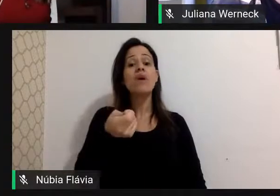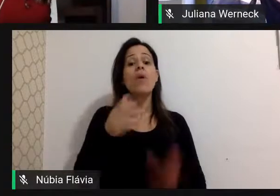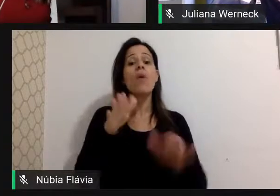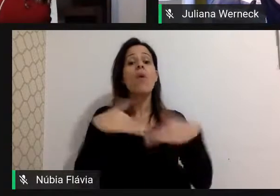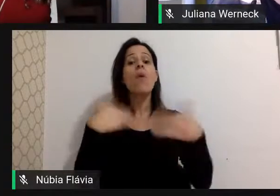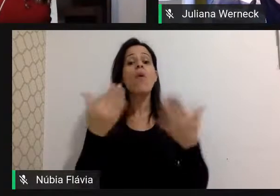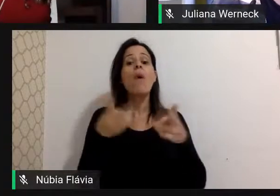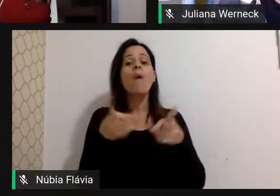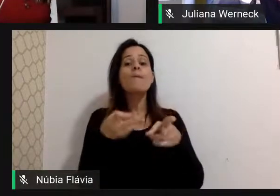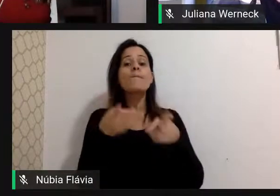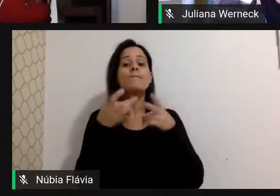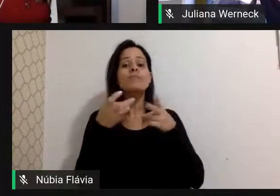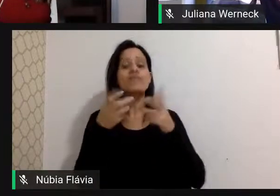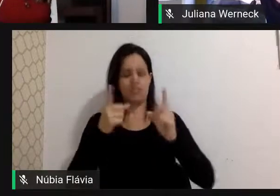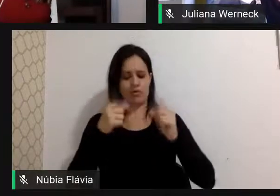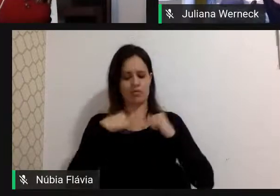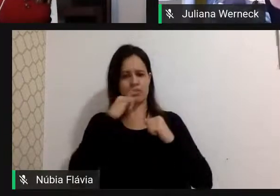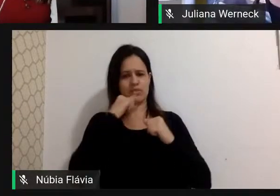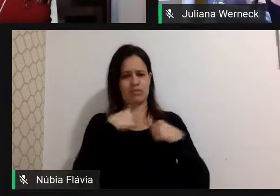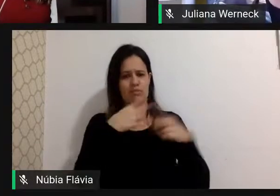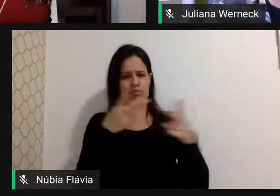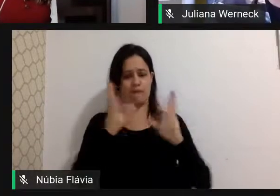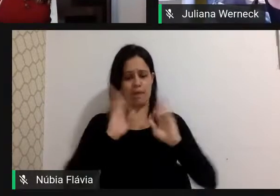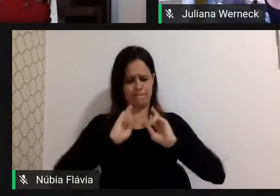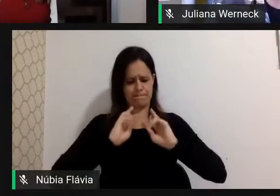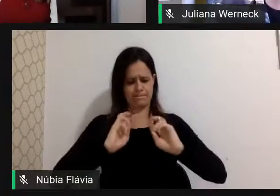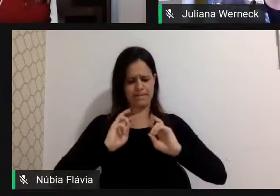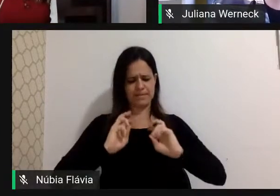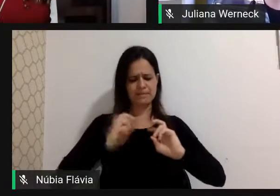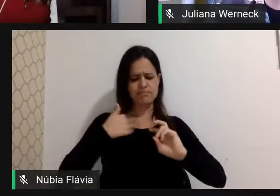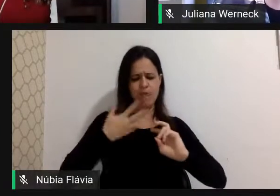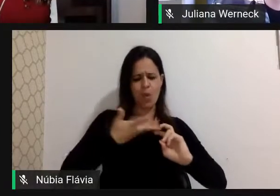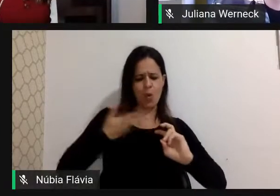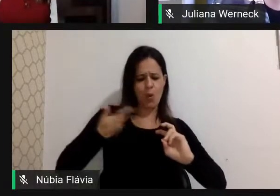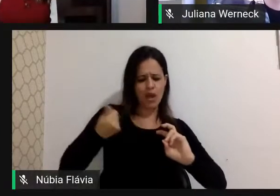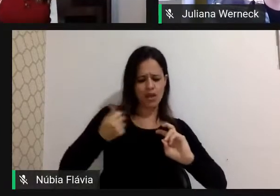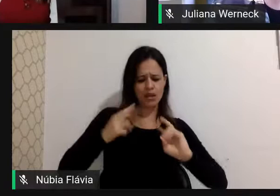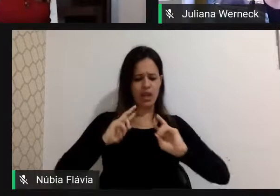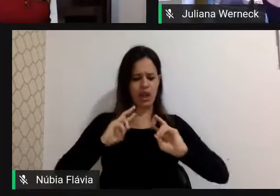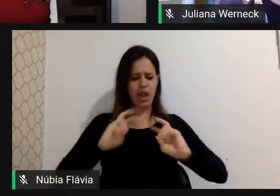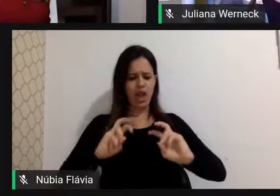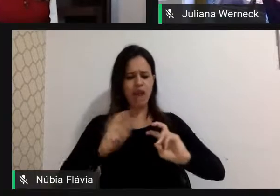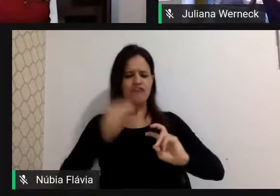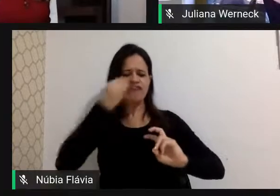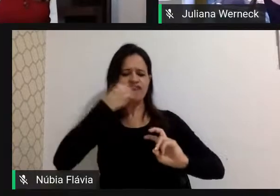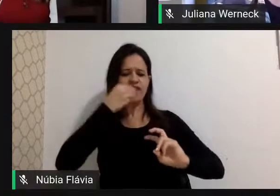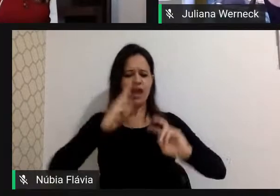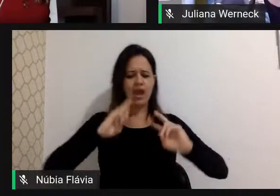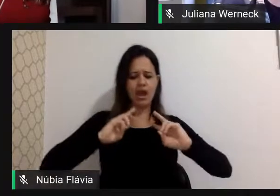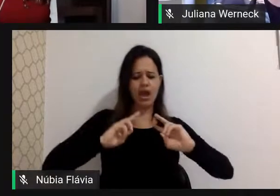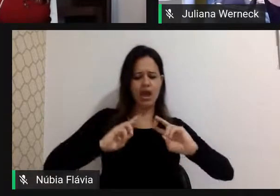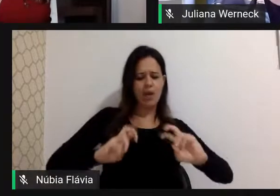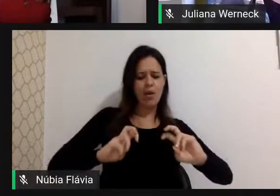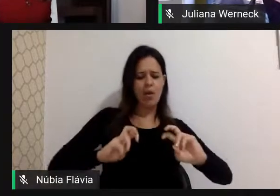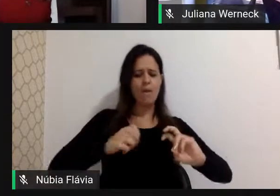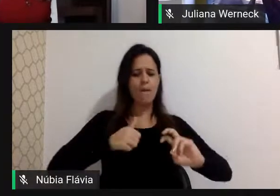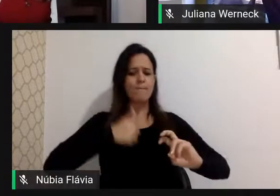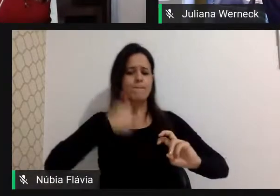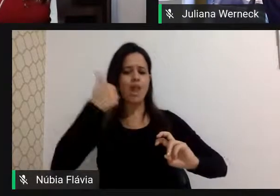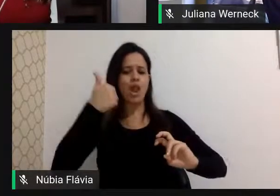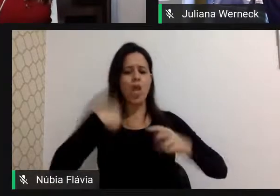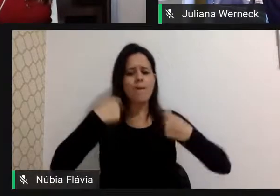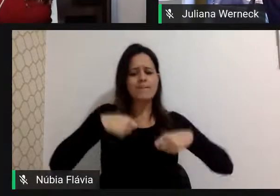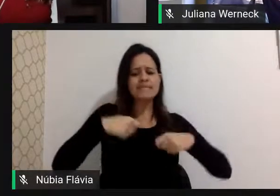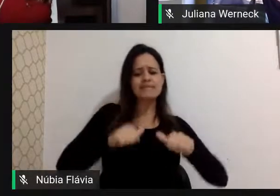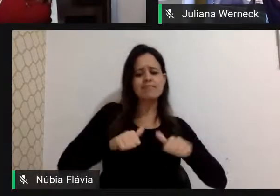você tem sobre a pessoa que você é? Sobre as suas qualidades, sobre os seus pontos fortes e fracos, o que você precisa melhorar, o que você